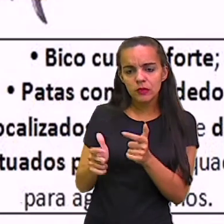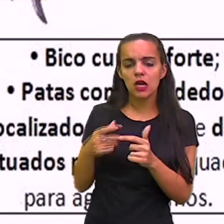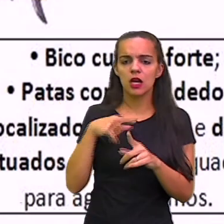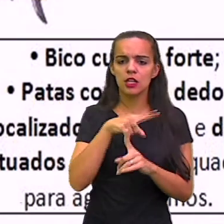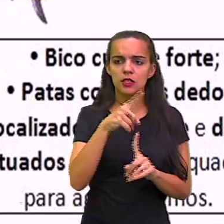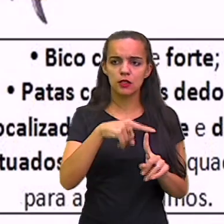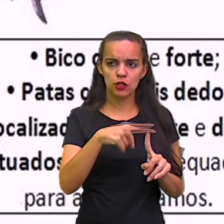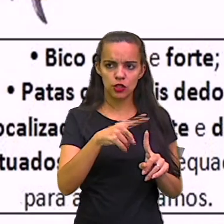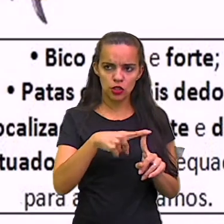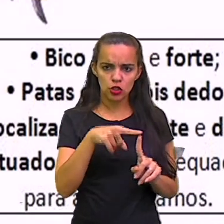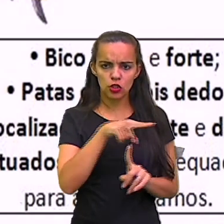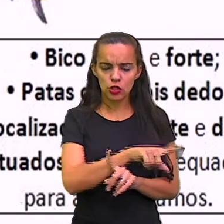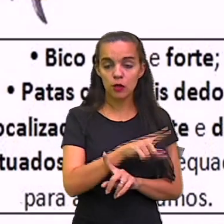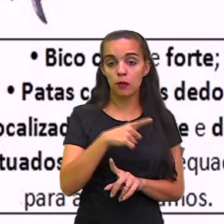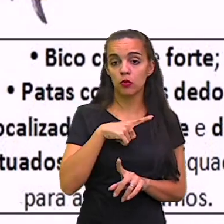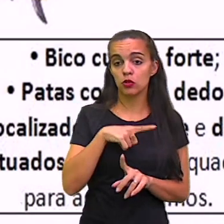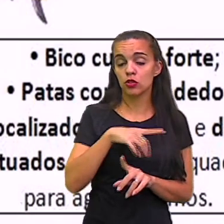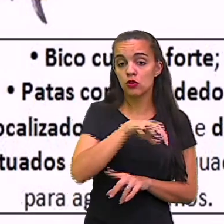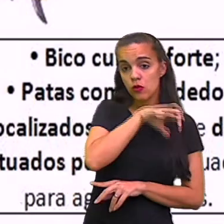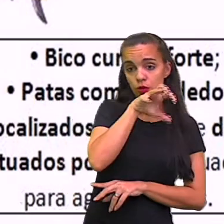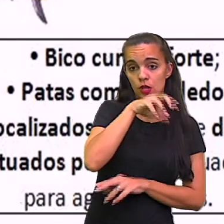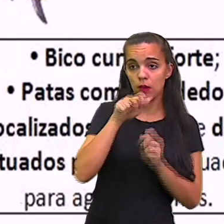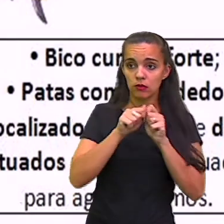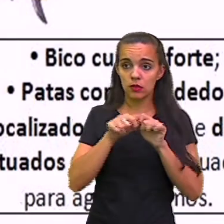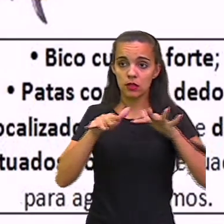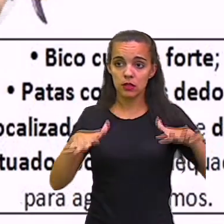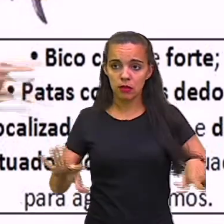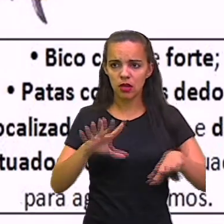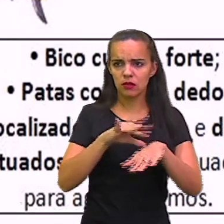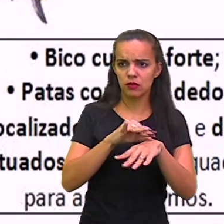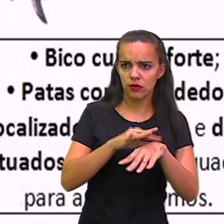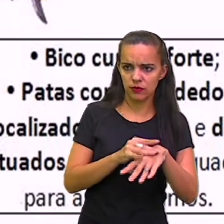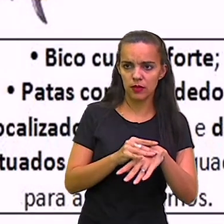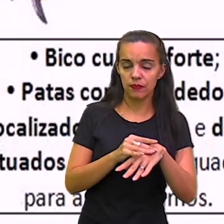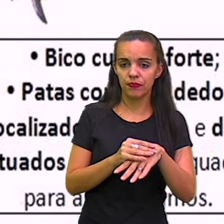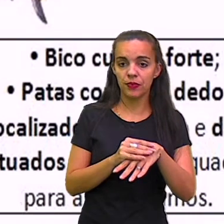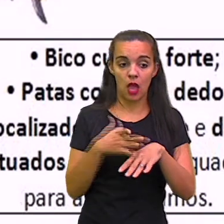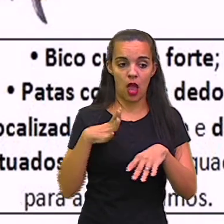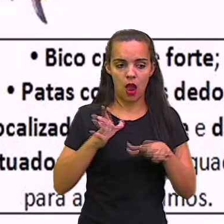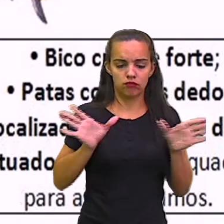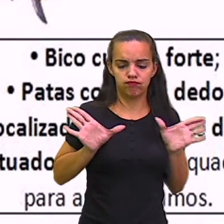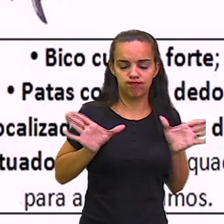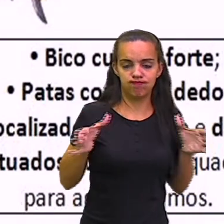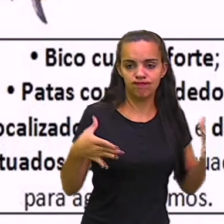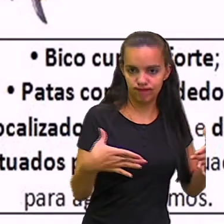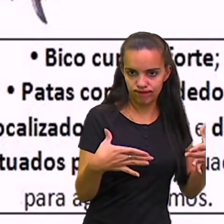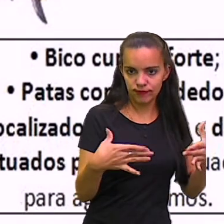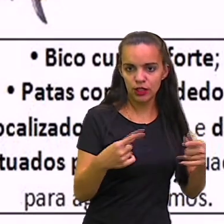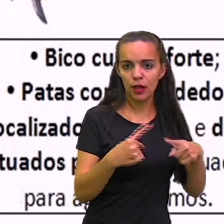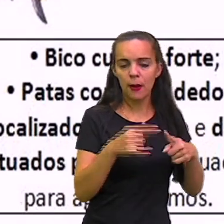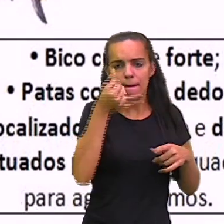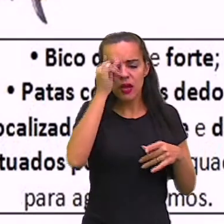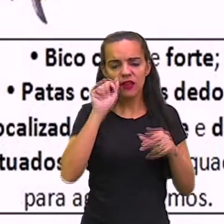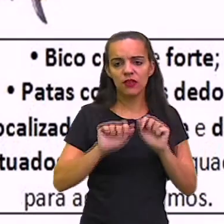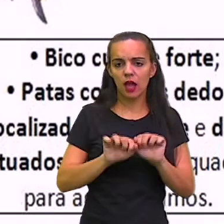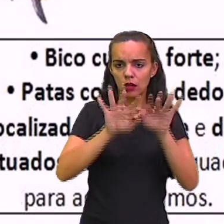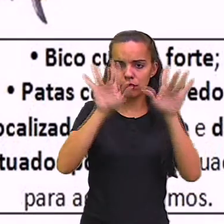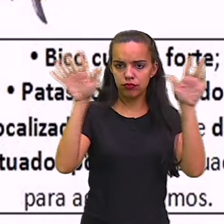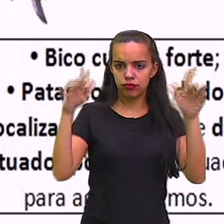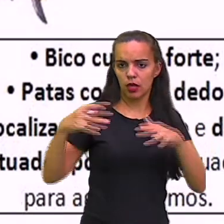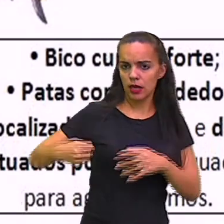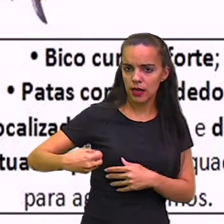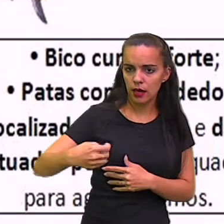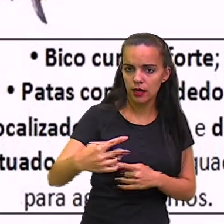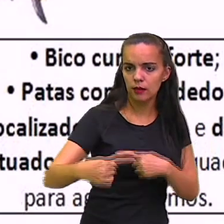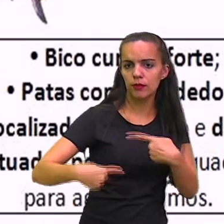está relacionada à perda do habitat natural onde eles costumavam viver e aí vamos relembrar